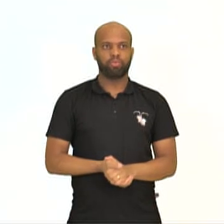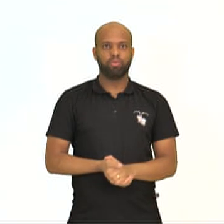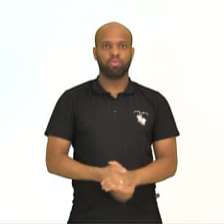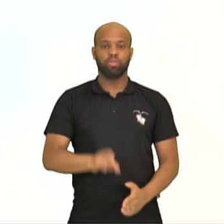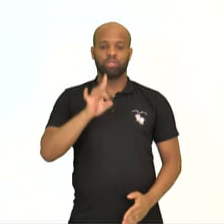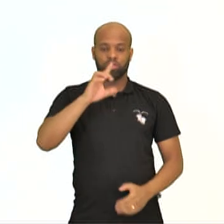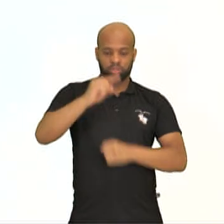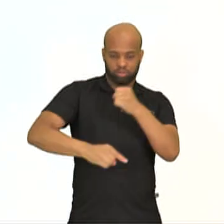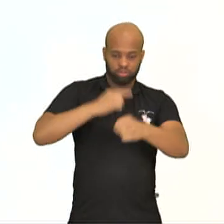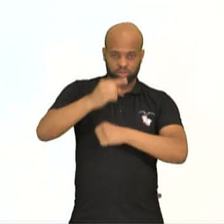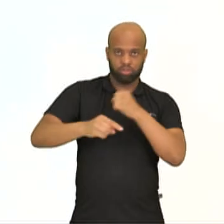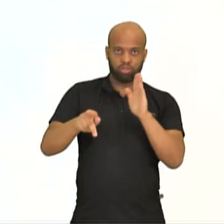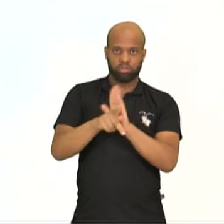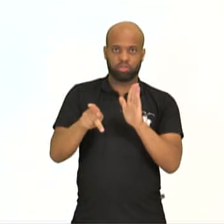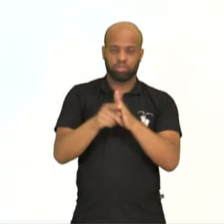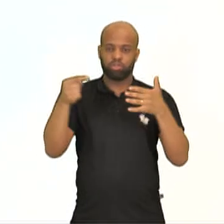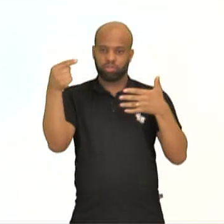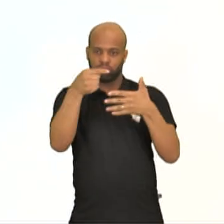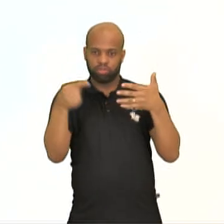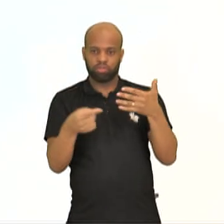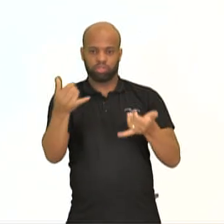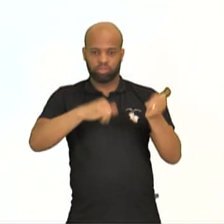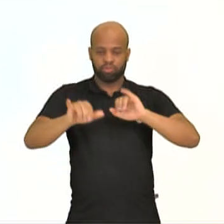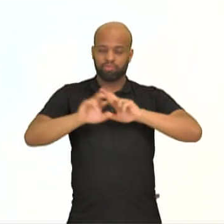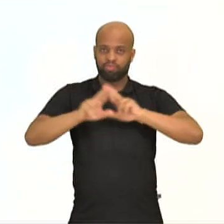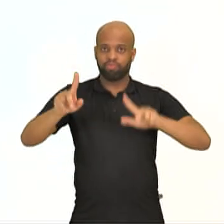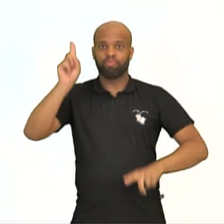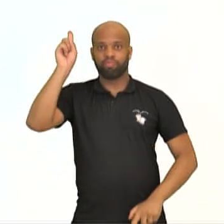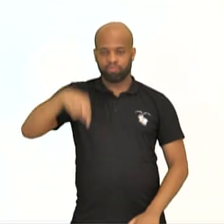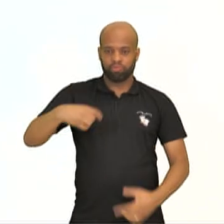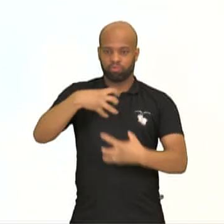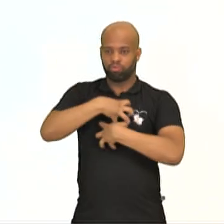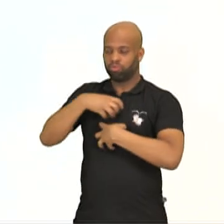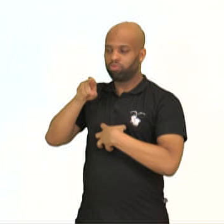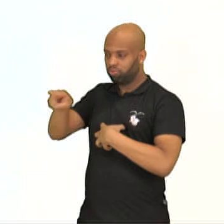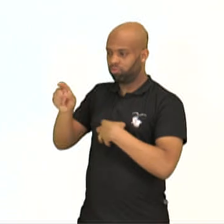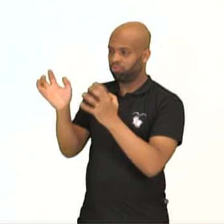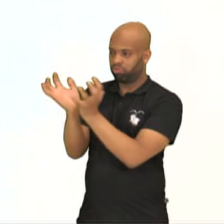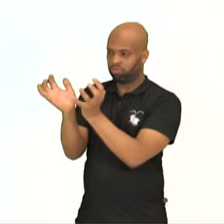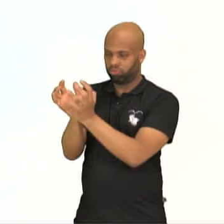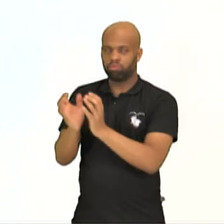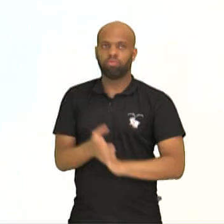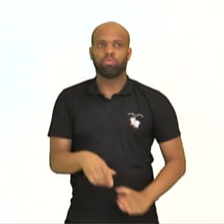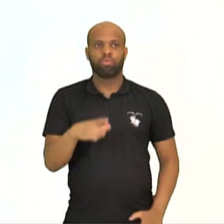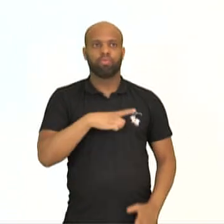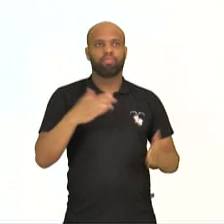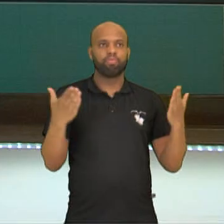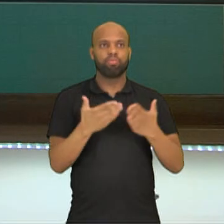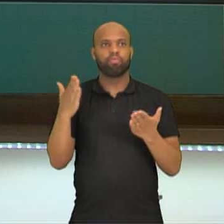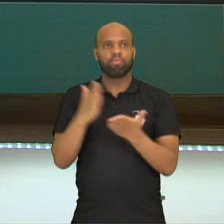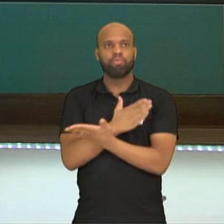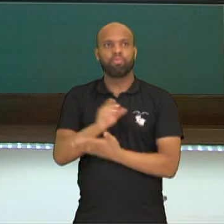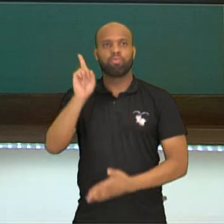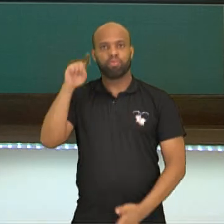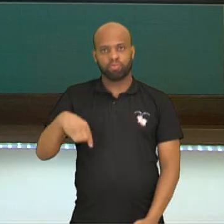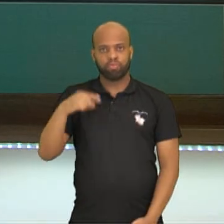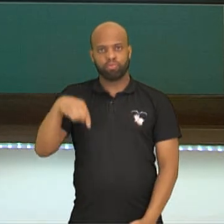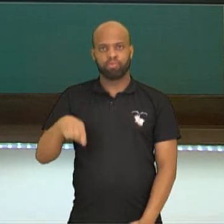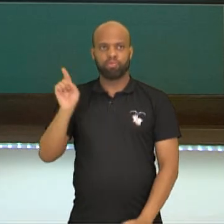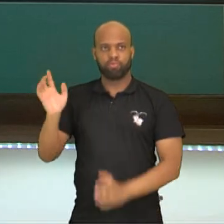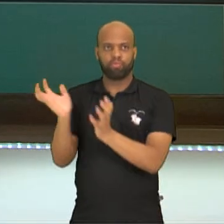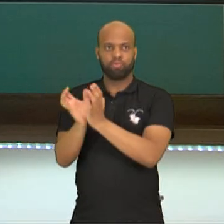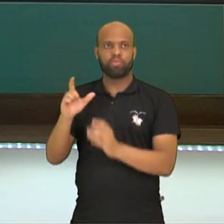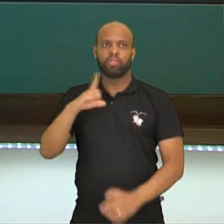Apenas átomos de elementos diferentes podem ser considerados isóbaros. Então, a gente tem aqui parzinhos que são isóbaros, por